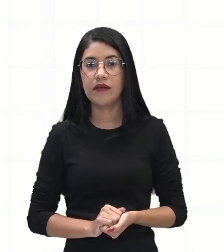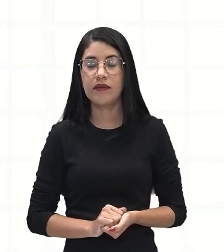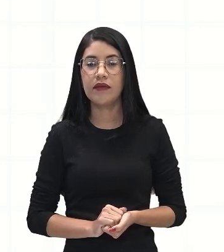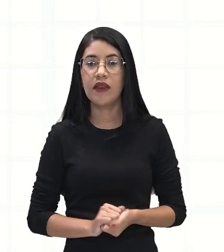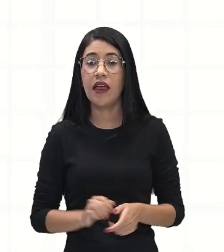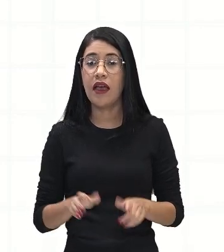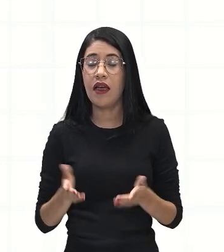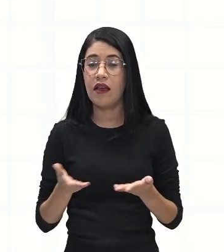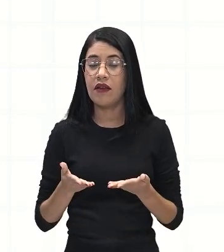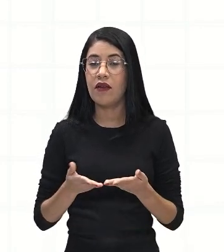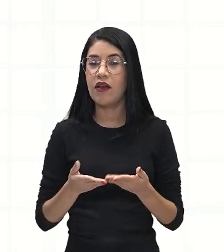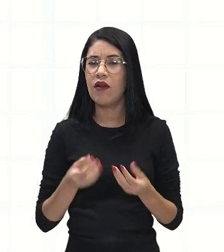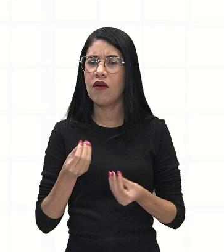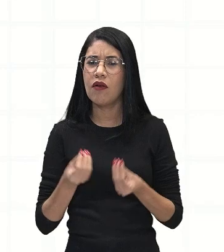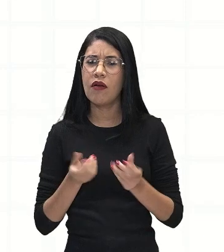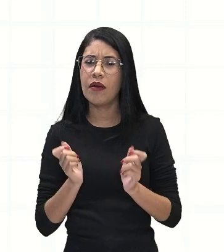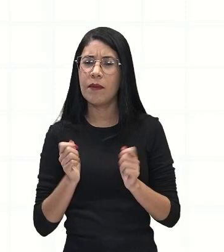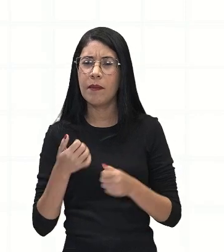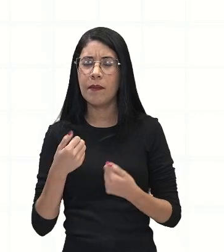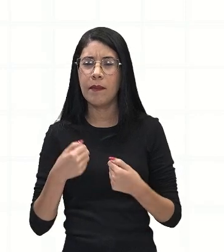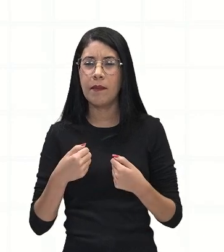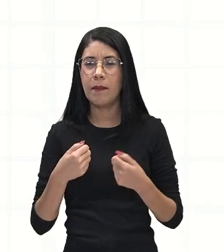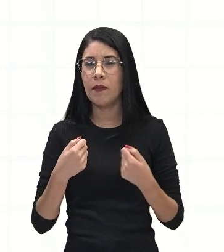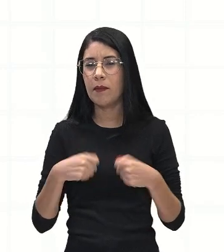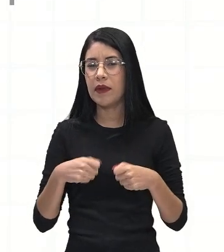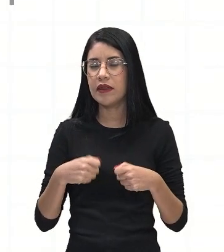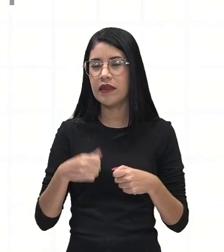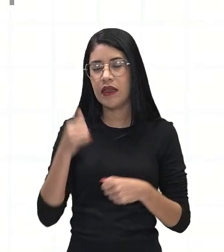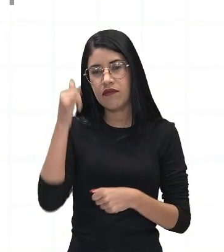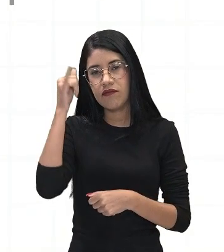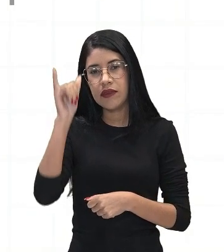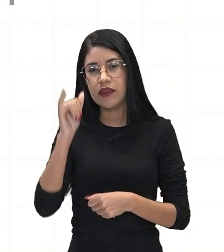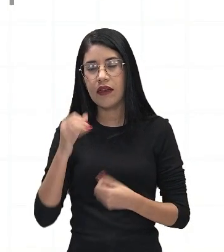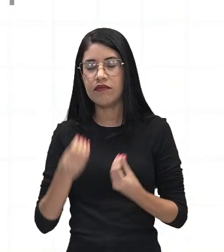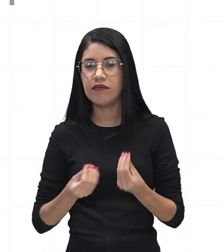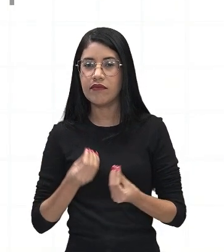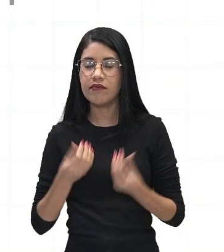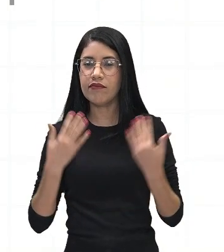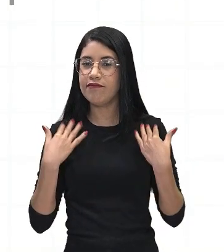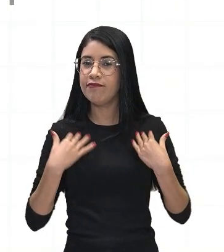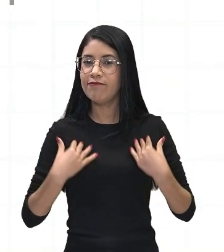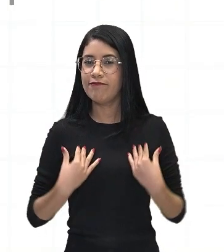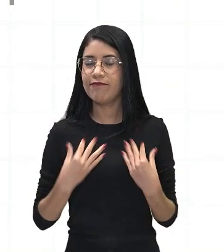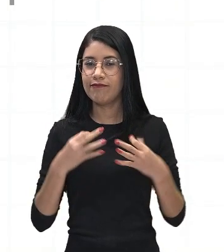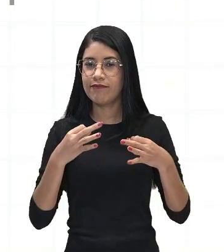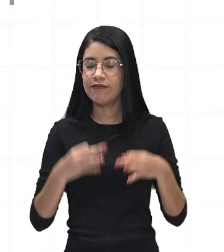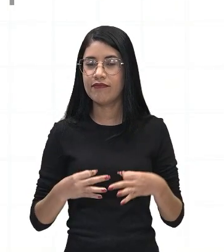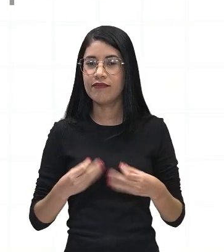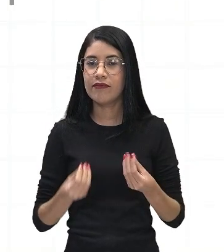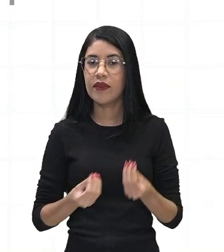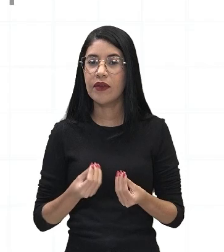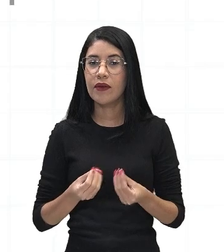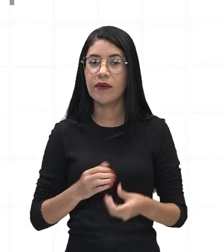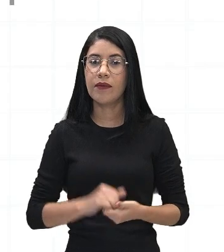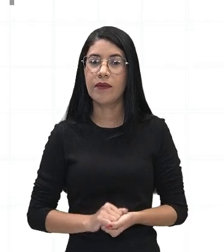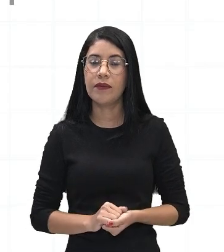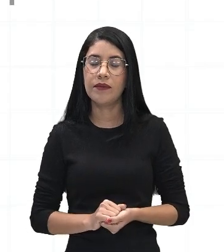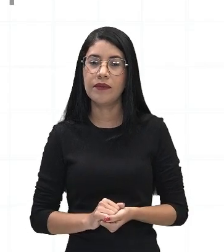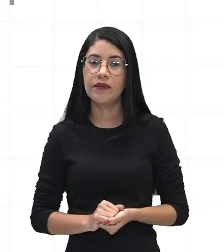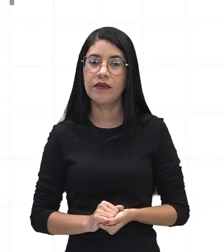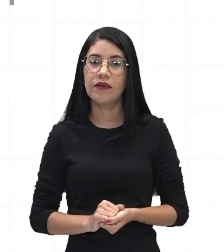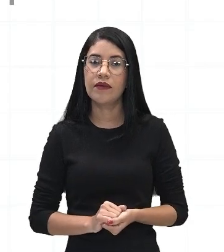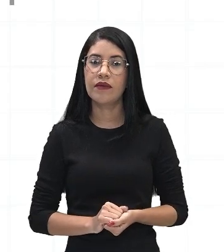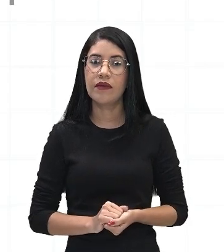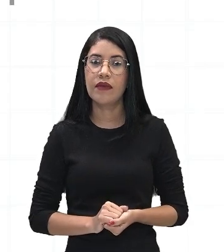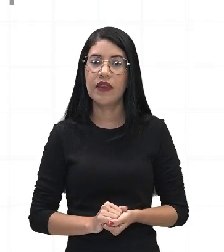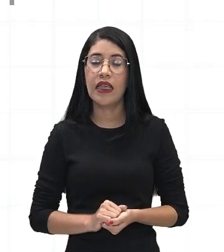ver aqui como é que a gente pode evitar essa má postura. Vamos lá. Então, para evitar a má postura, quando você